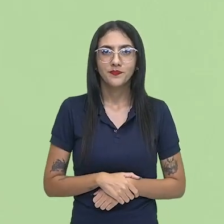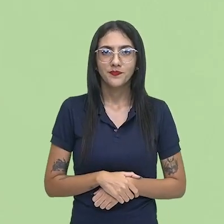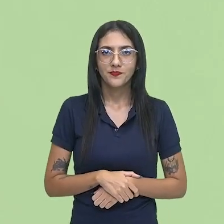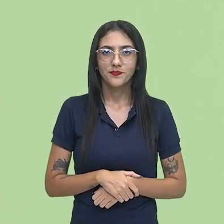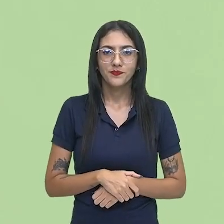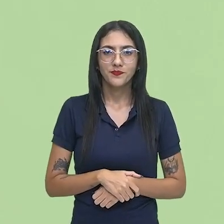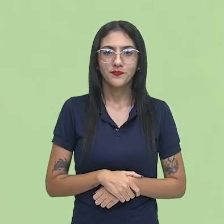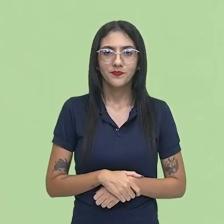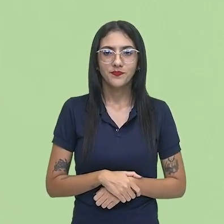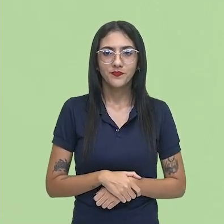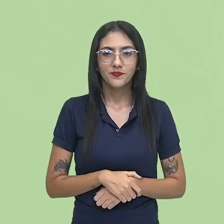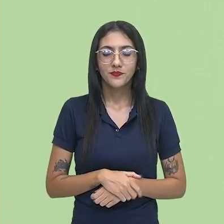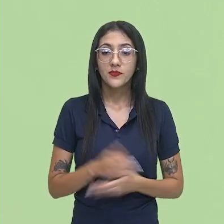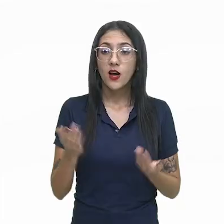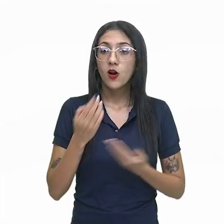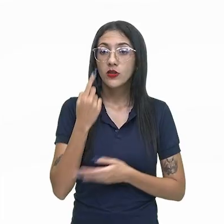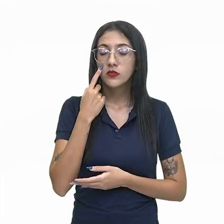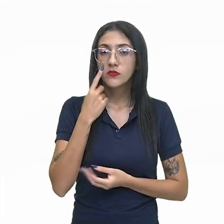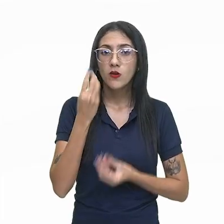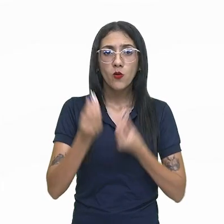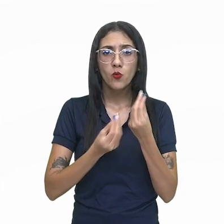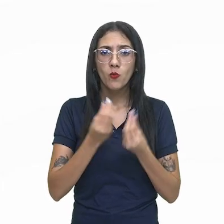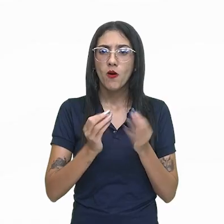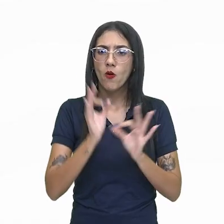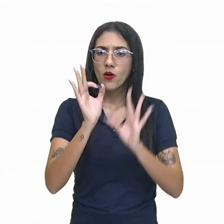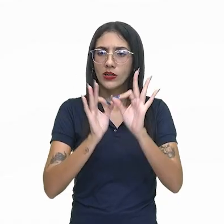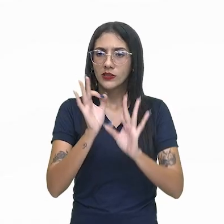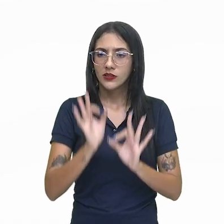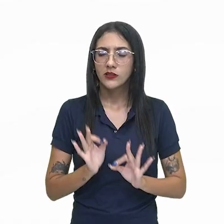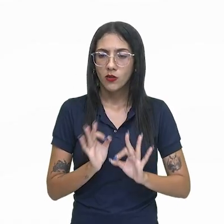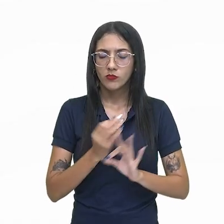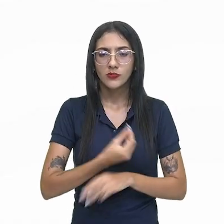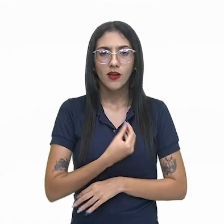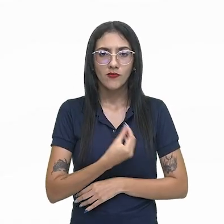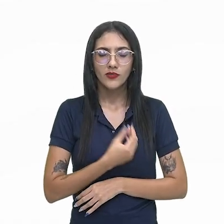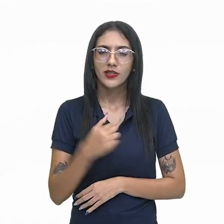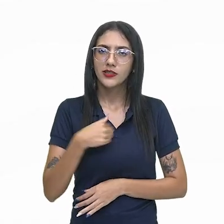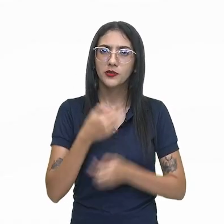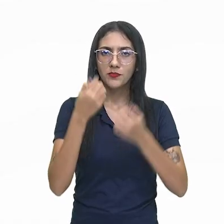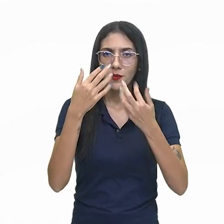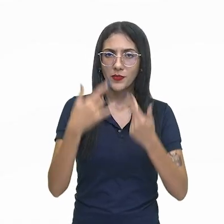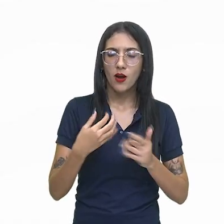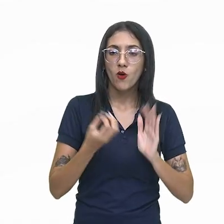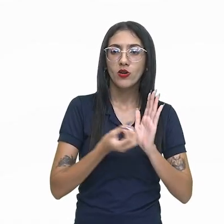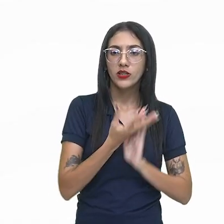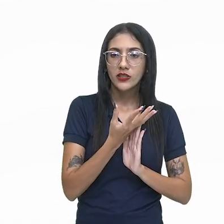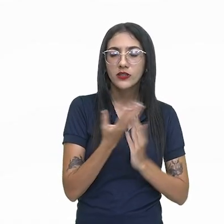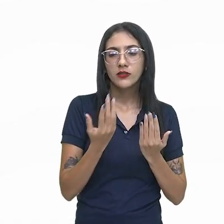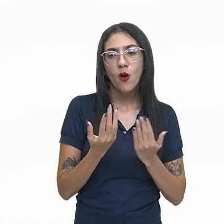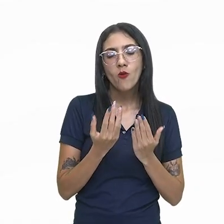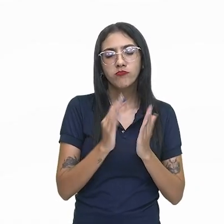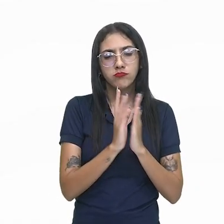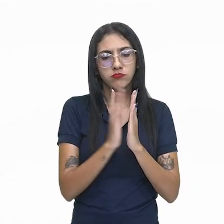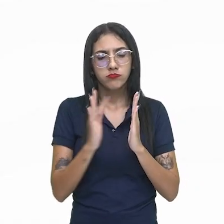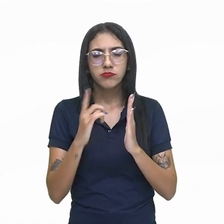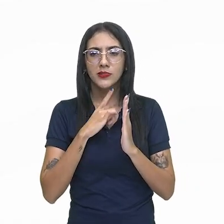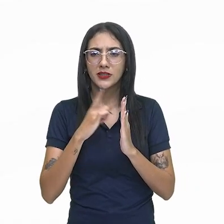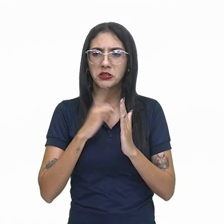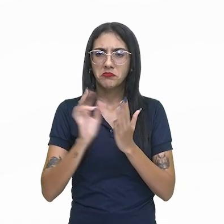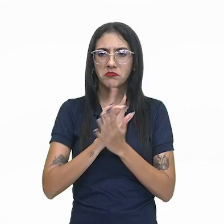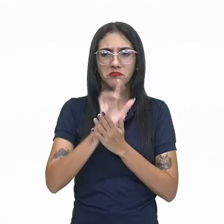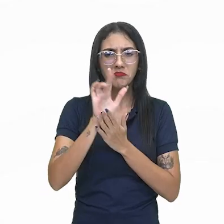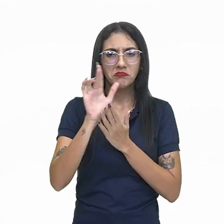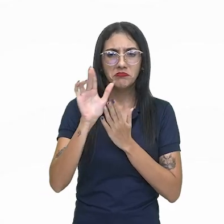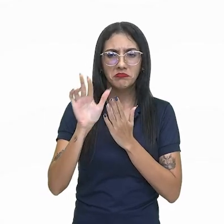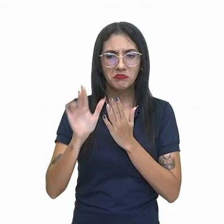pouquinho sobre classificação de seres vivos, já que a gente está falando da origem da vida e em algum momento ocorreu uma diversidade muito grande